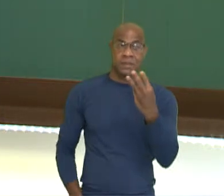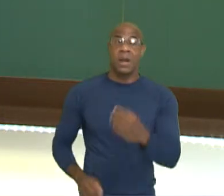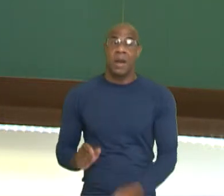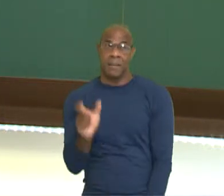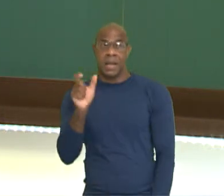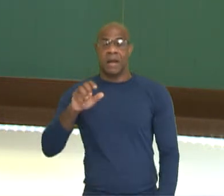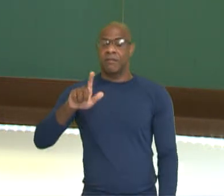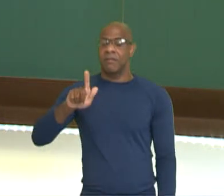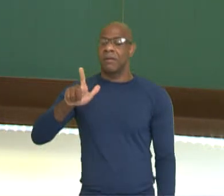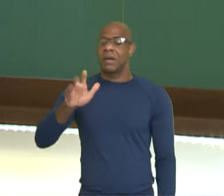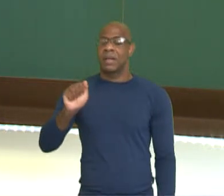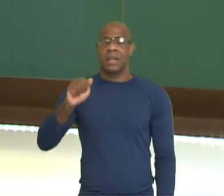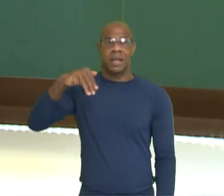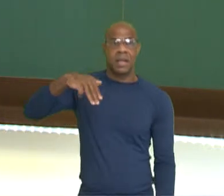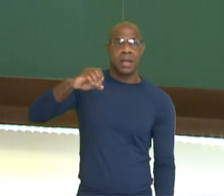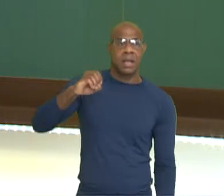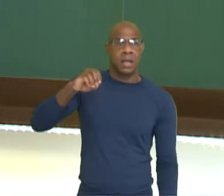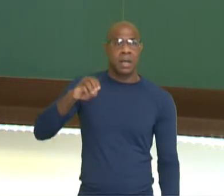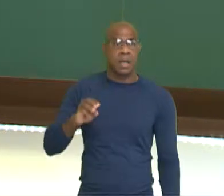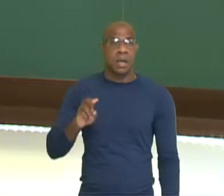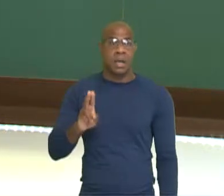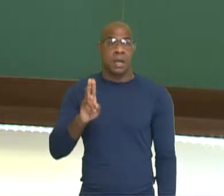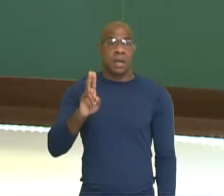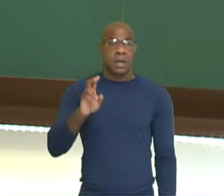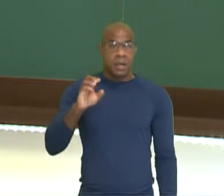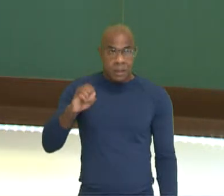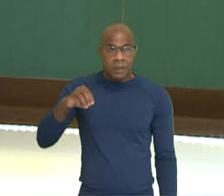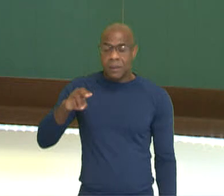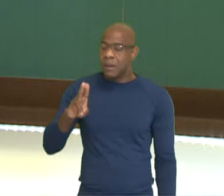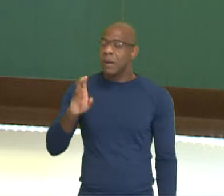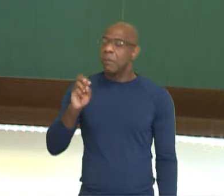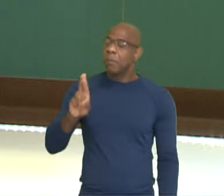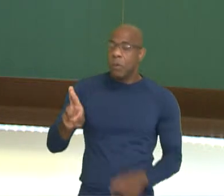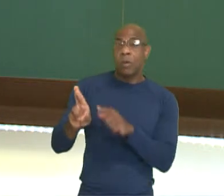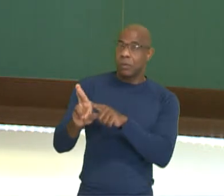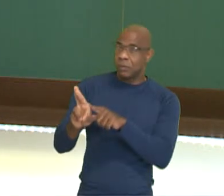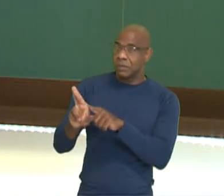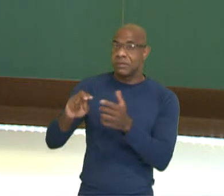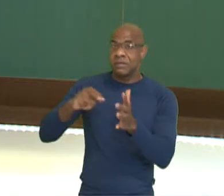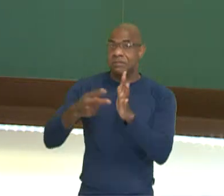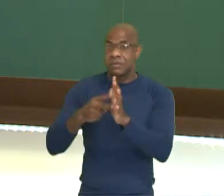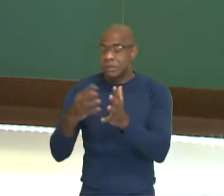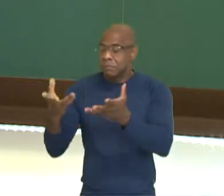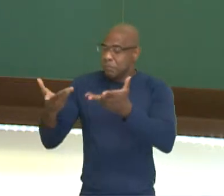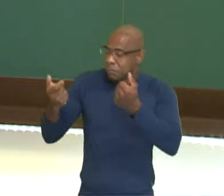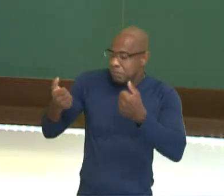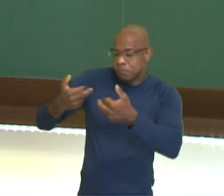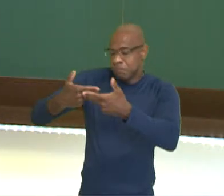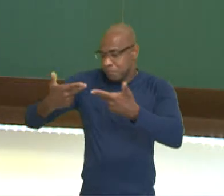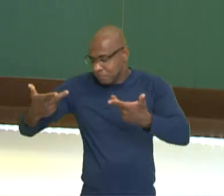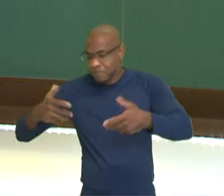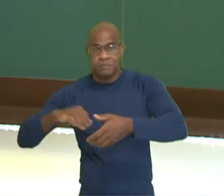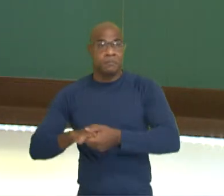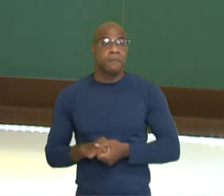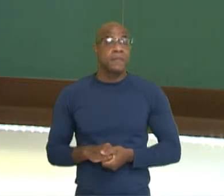eu, plural, nós. A pessoa com quem se fala, tu, plural, vós. E a pessoa de quem se